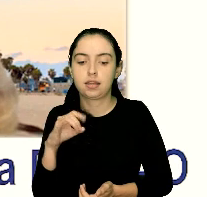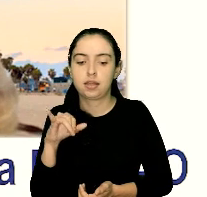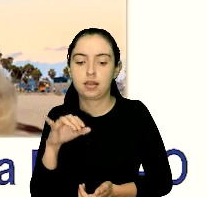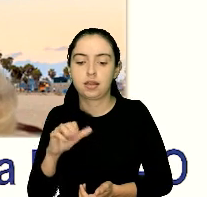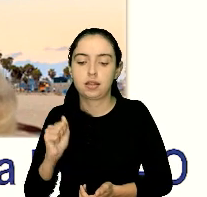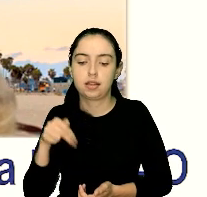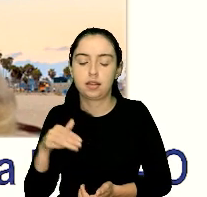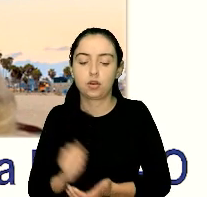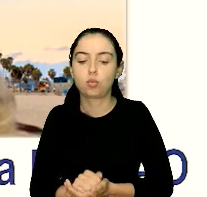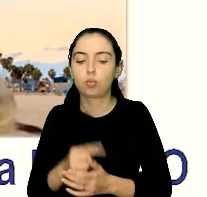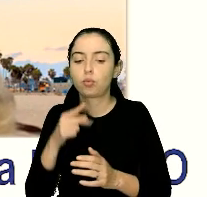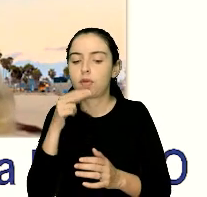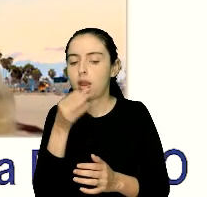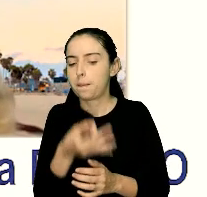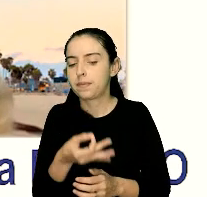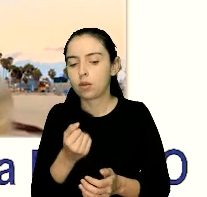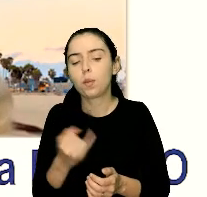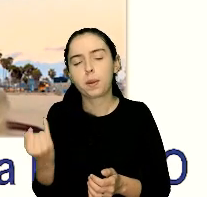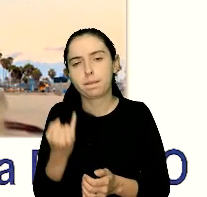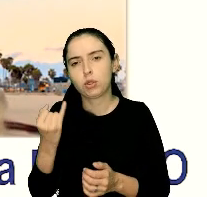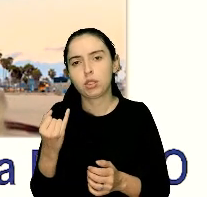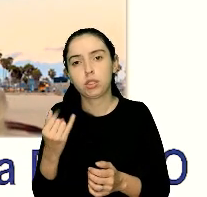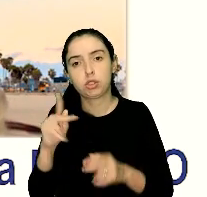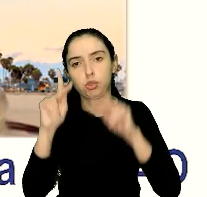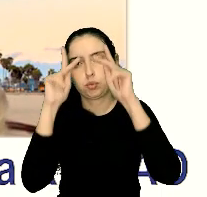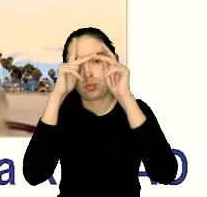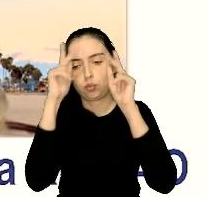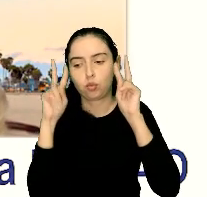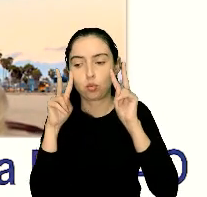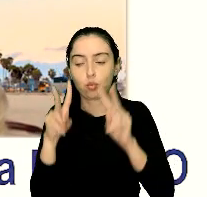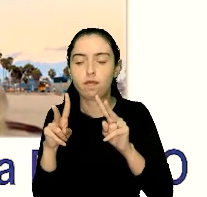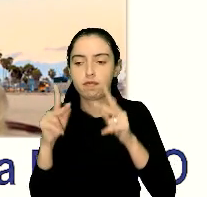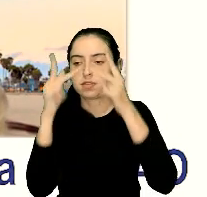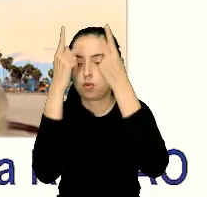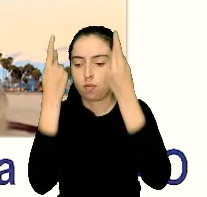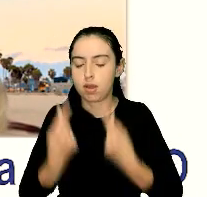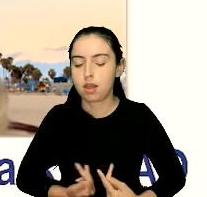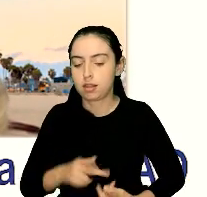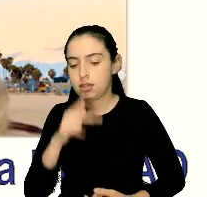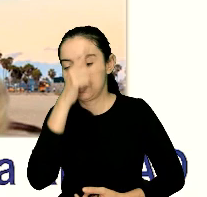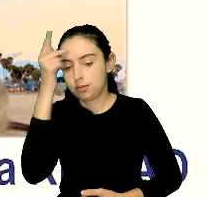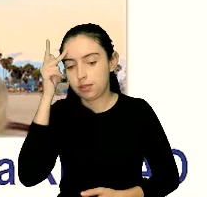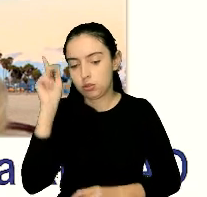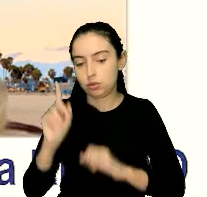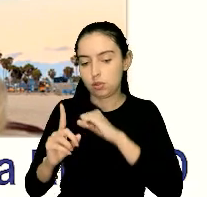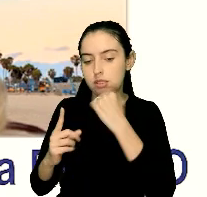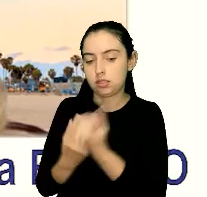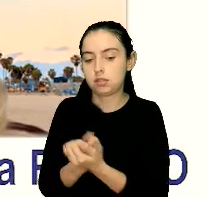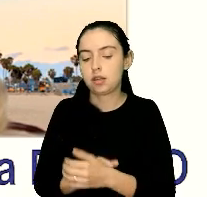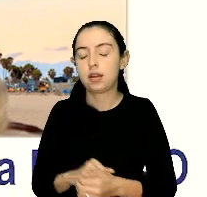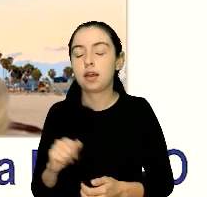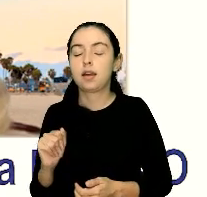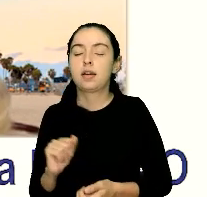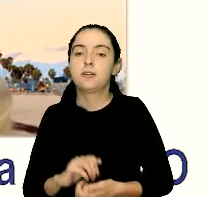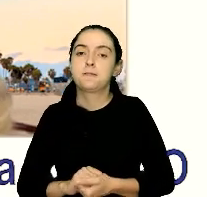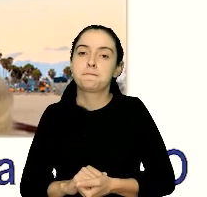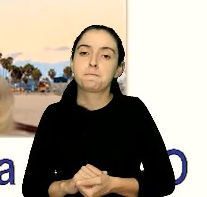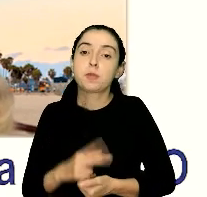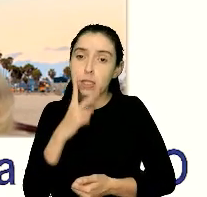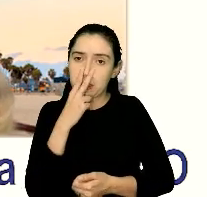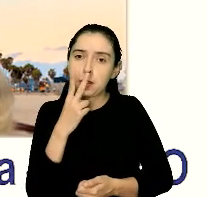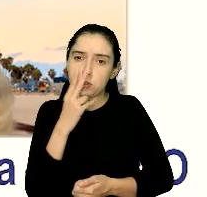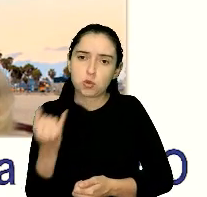é importante que a gente tenha uma visão humana do outro, né? E a Adriana Velk, acho